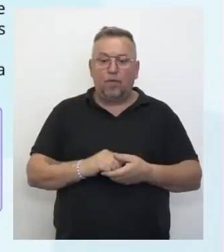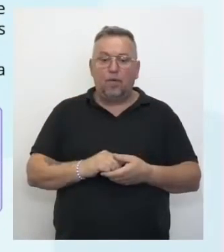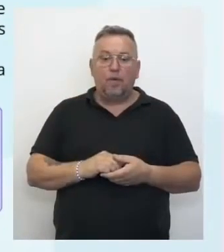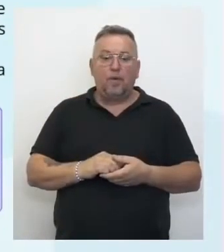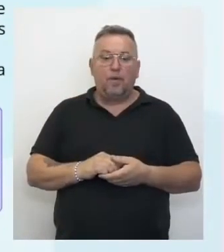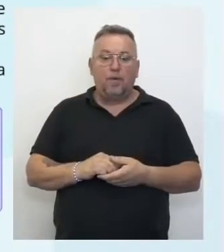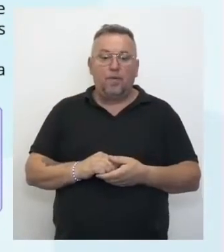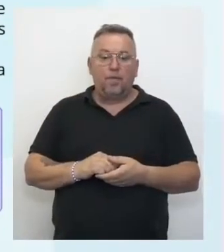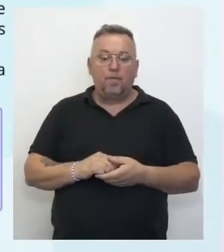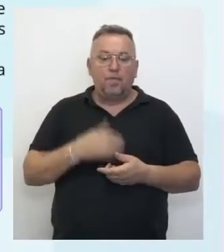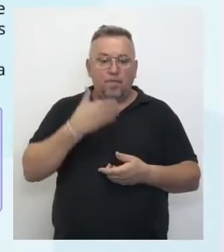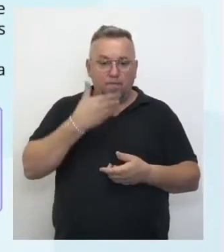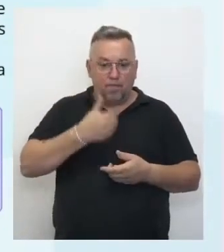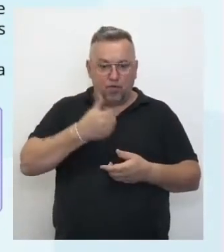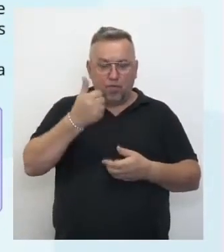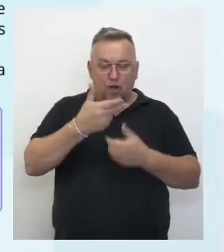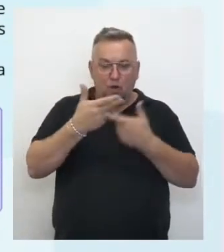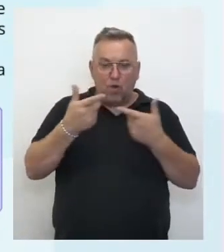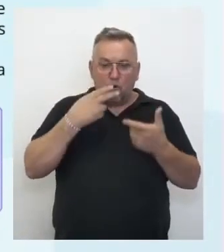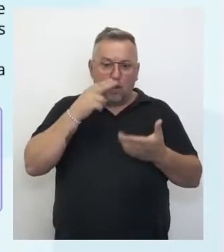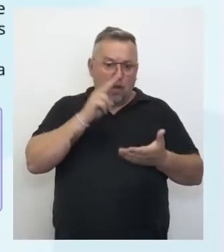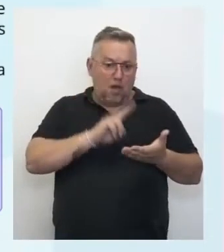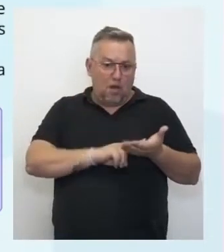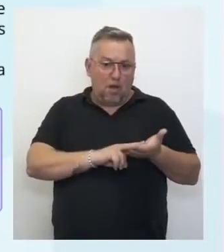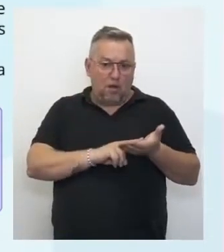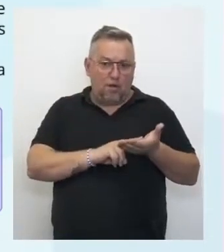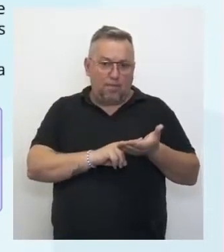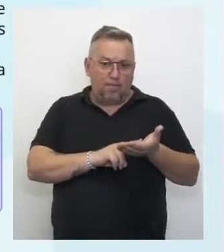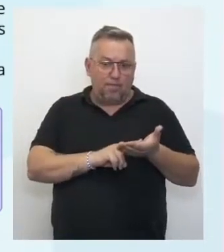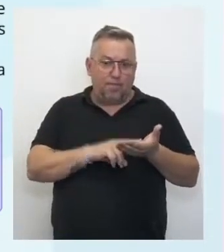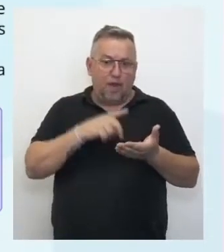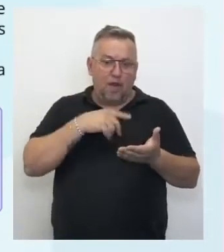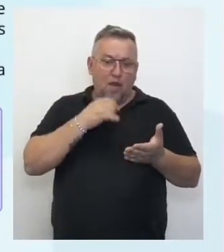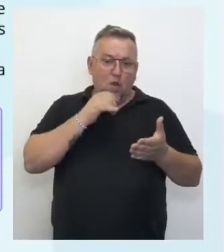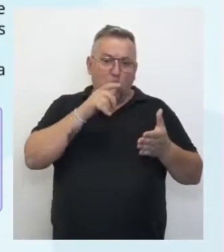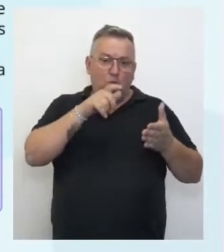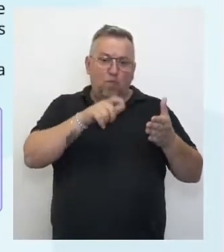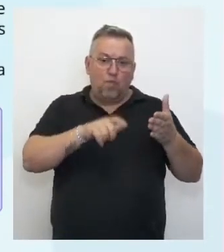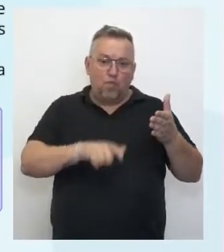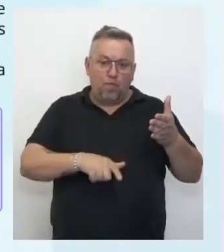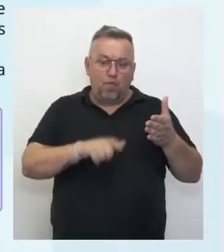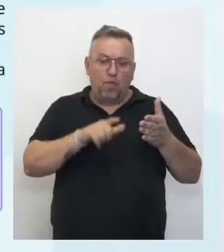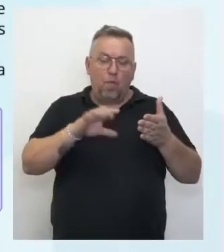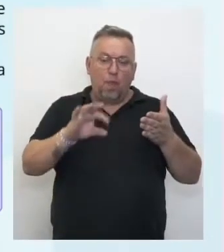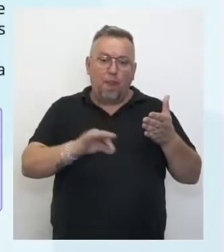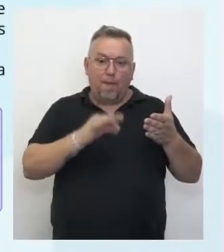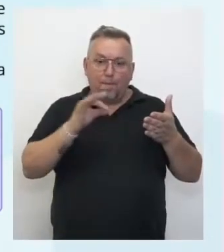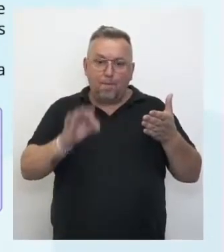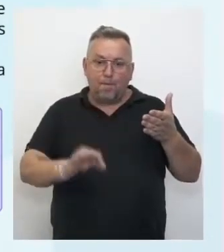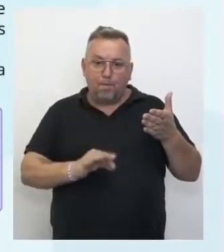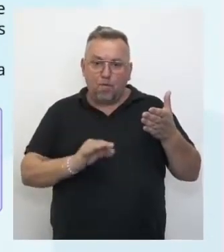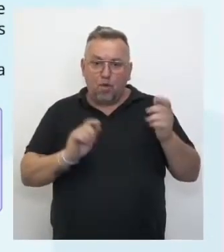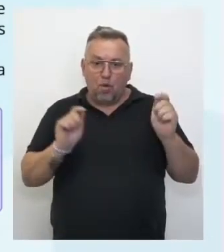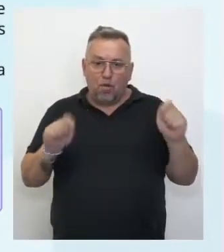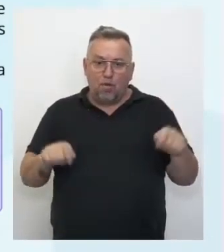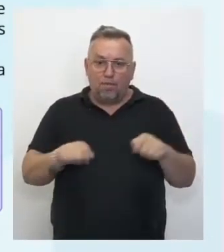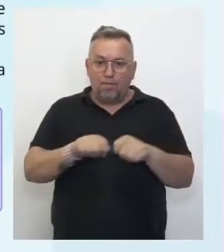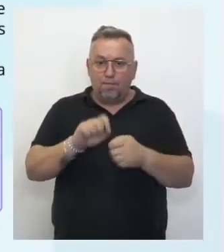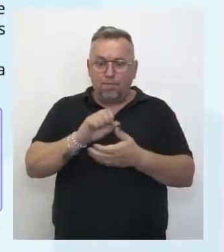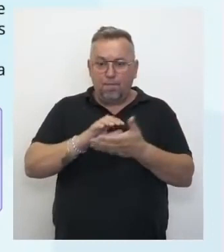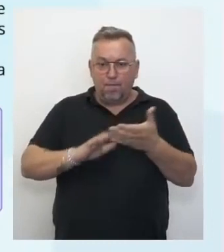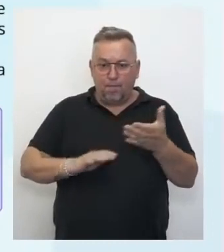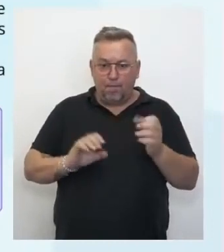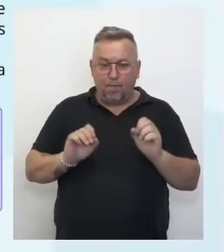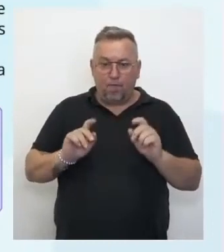de melhor pavimentação nessa rua. Então, este é um modelo de abaixo-assinado aí, para que possamos fazer as atividades do